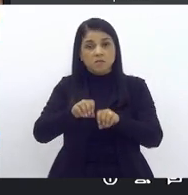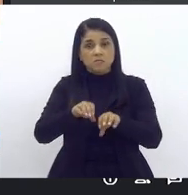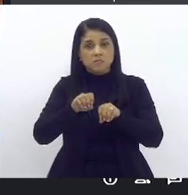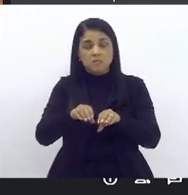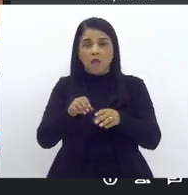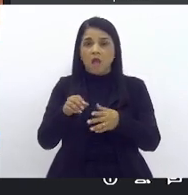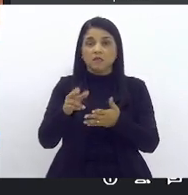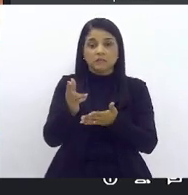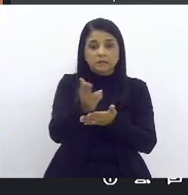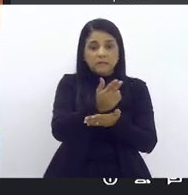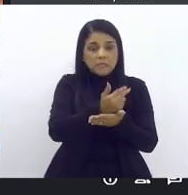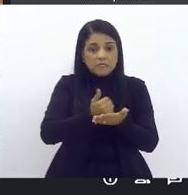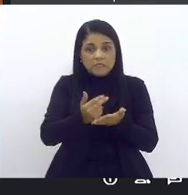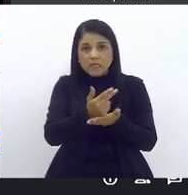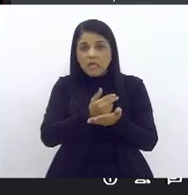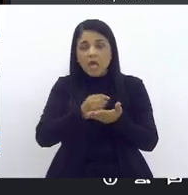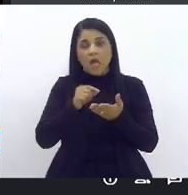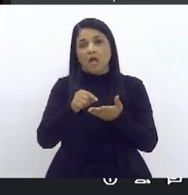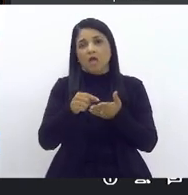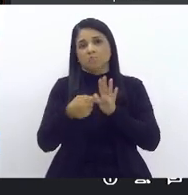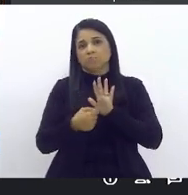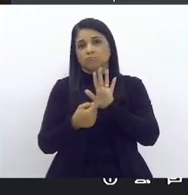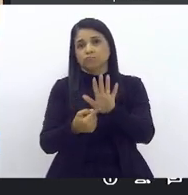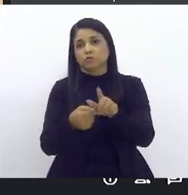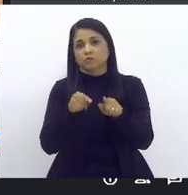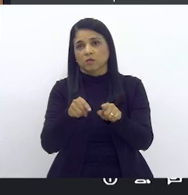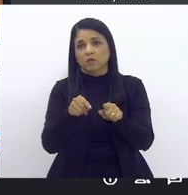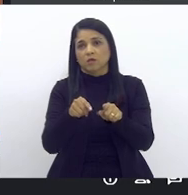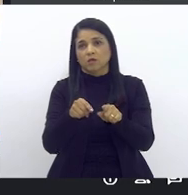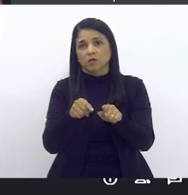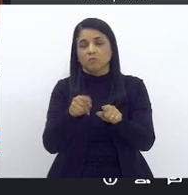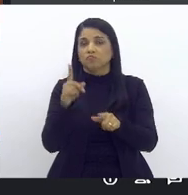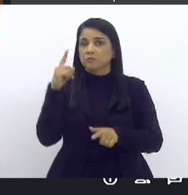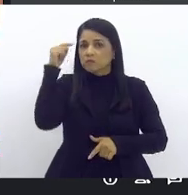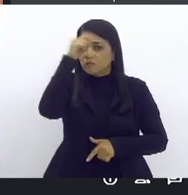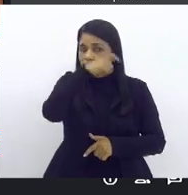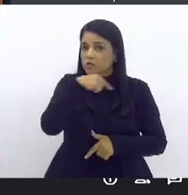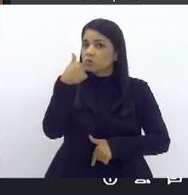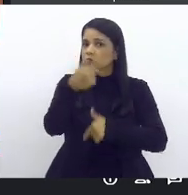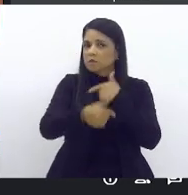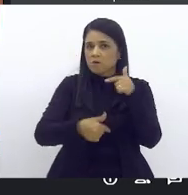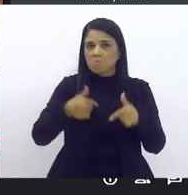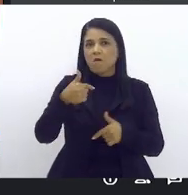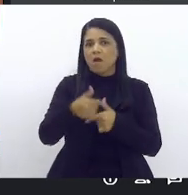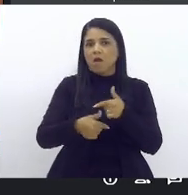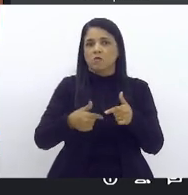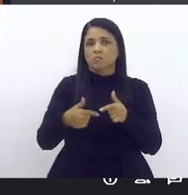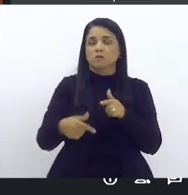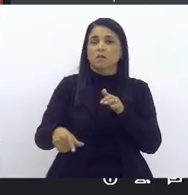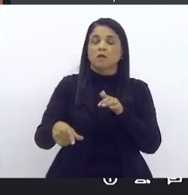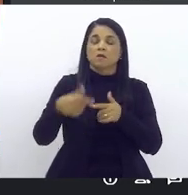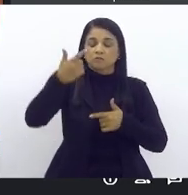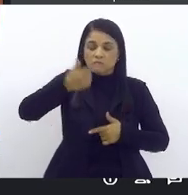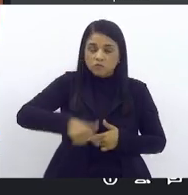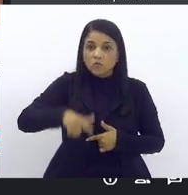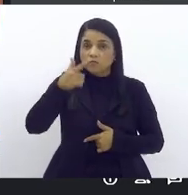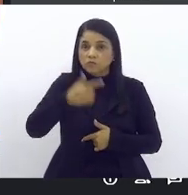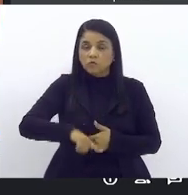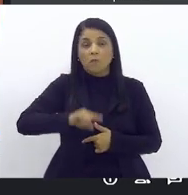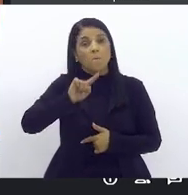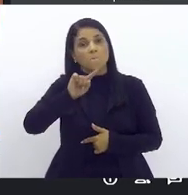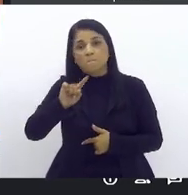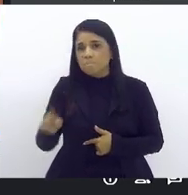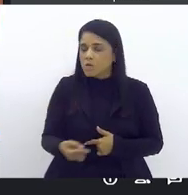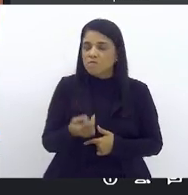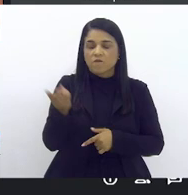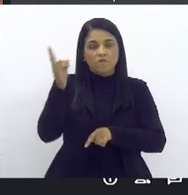desenhar o que é, porque eu sei que é um trabalho muito difícil, quando ele está ali repetindo mil vezes